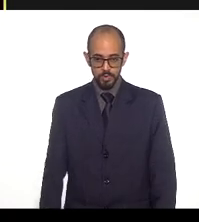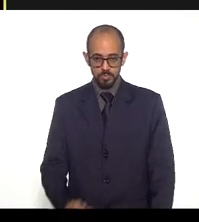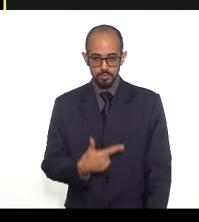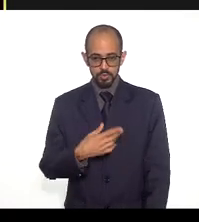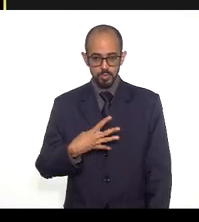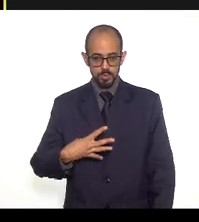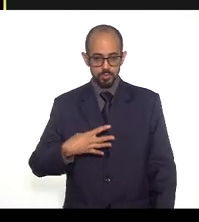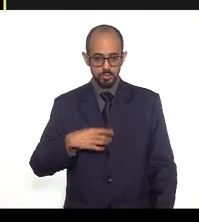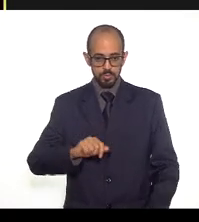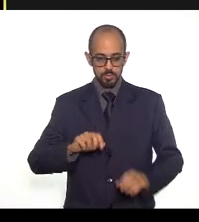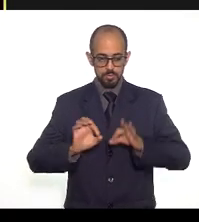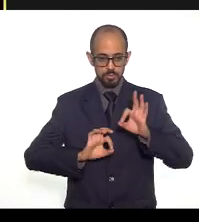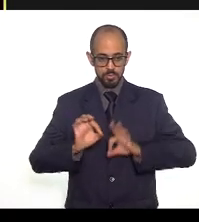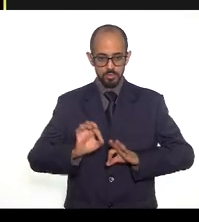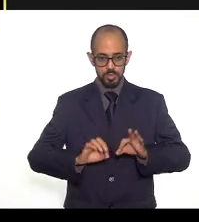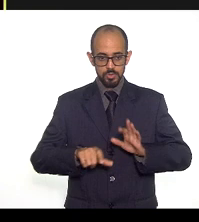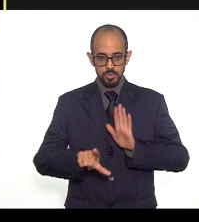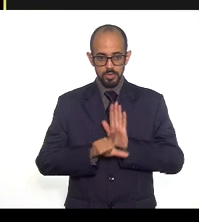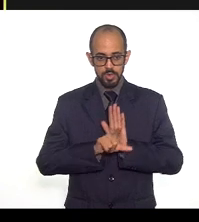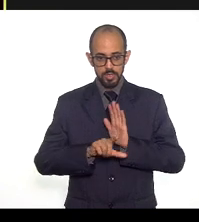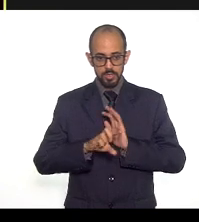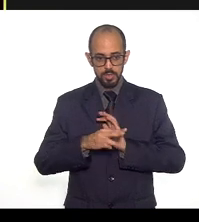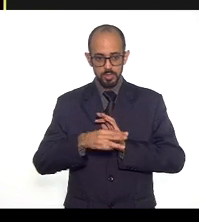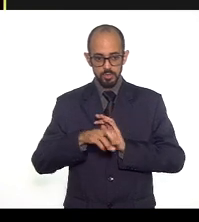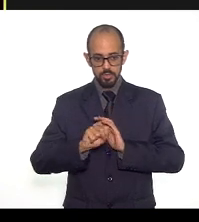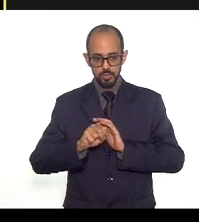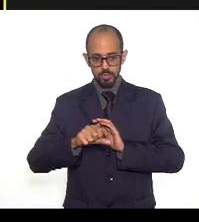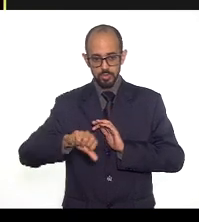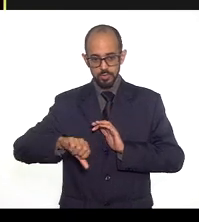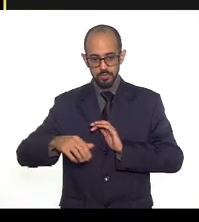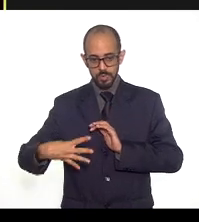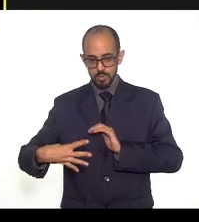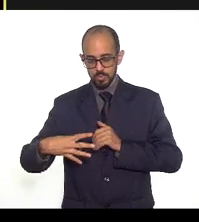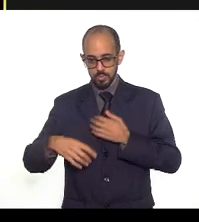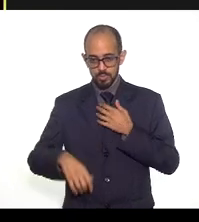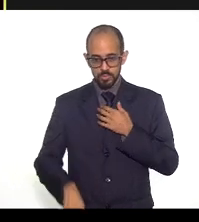24. Projeto de lei 3894,